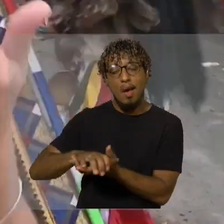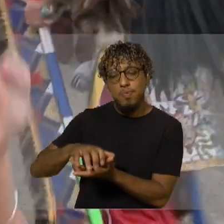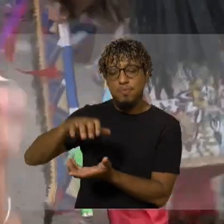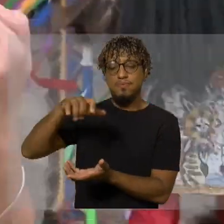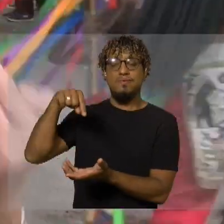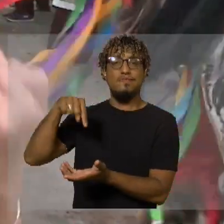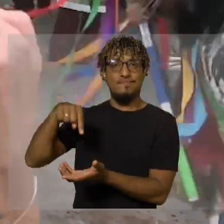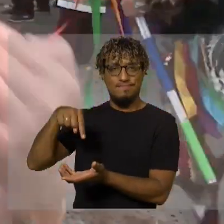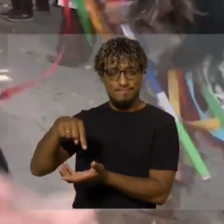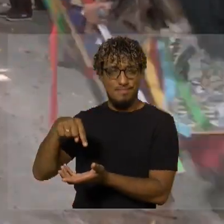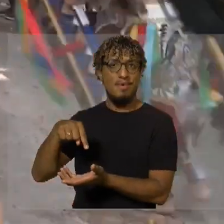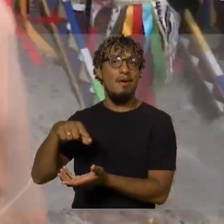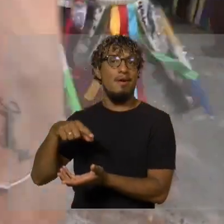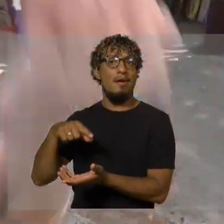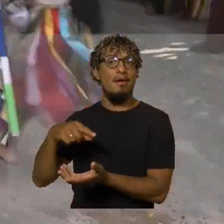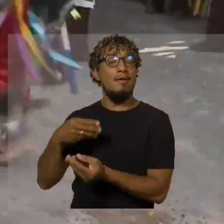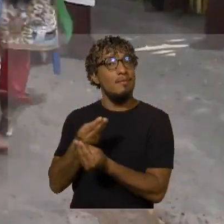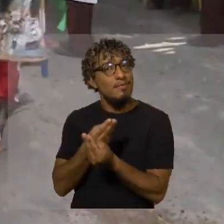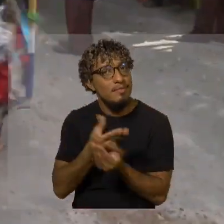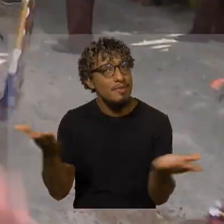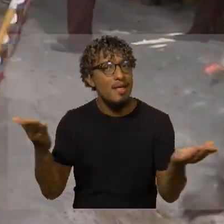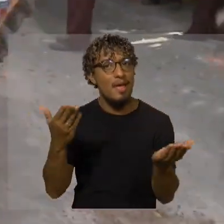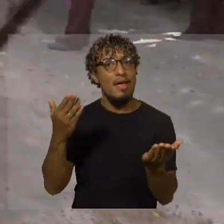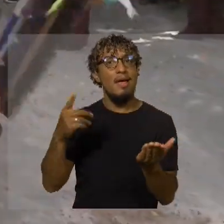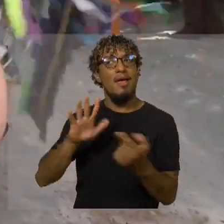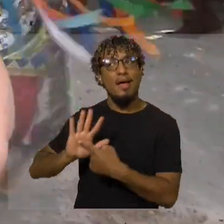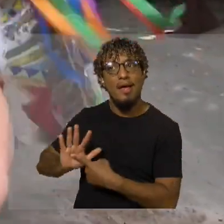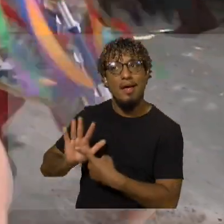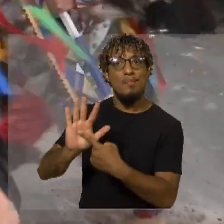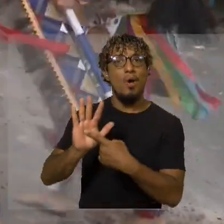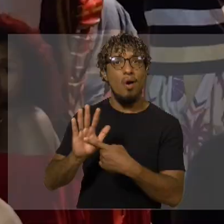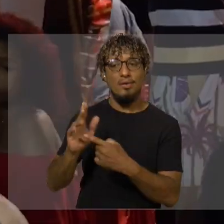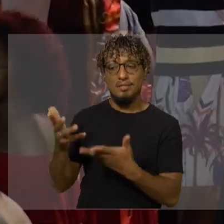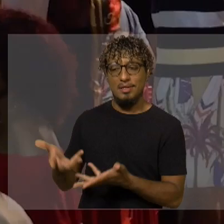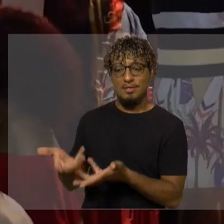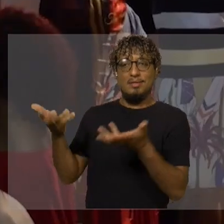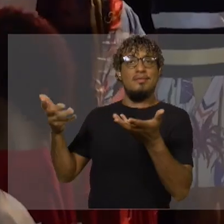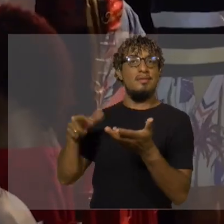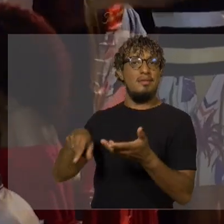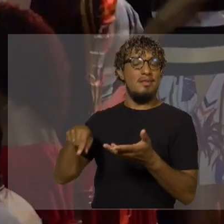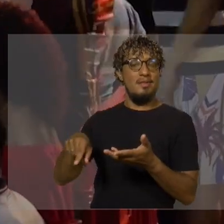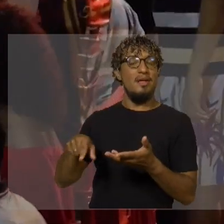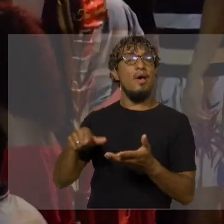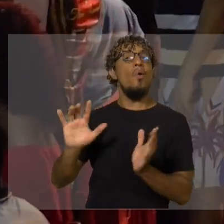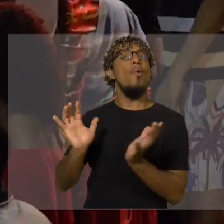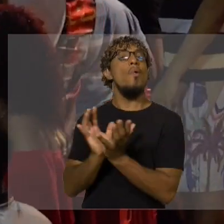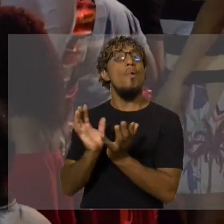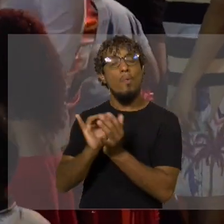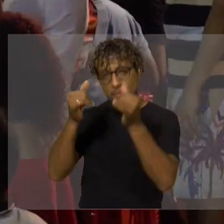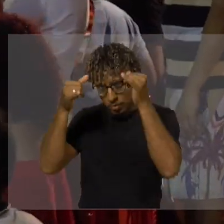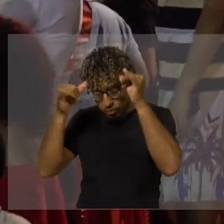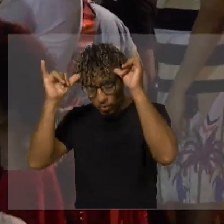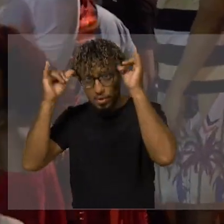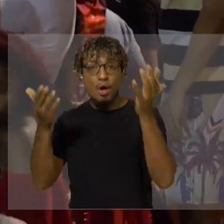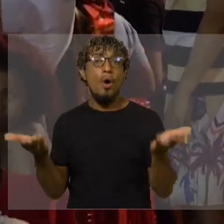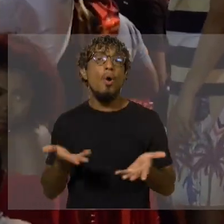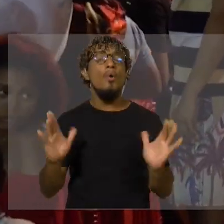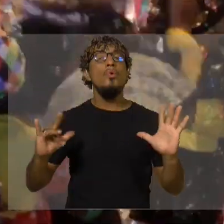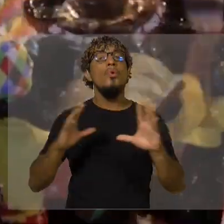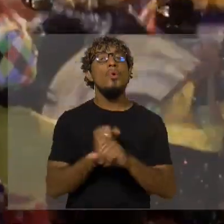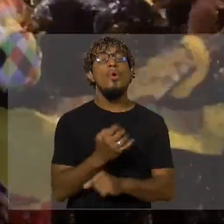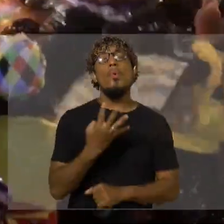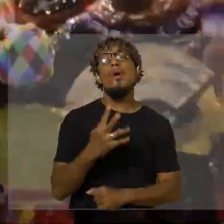dados e que isso também dê mais visibilidade para os grupos de Bumba Boi. Atualmente, estima-se que